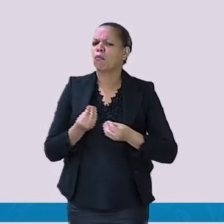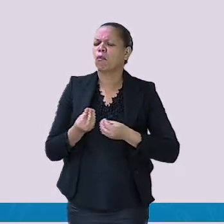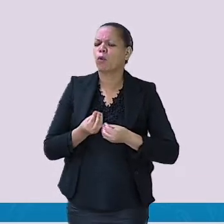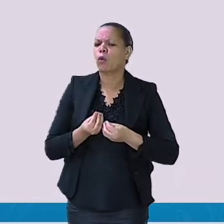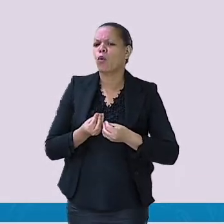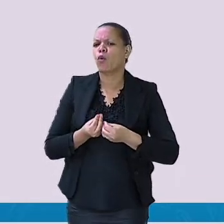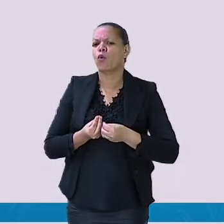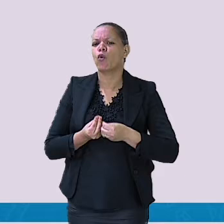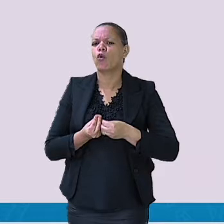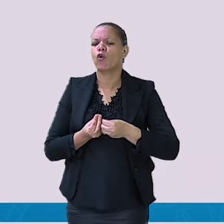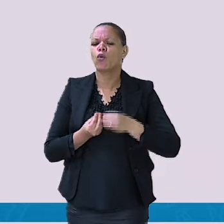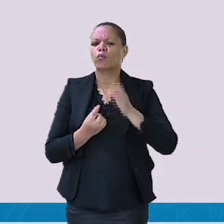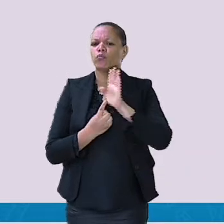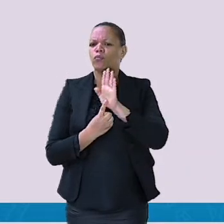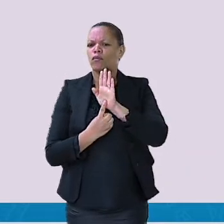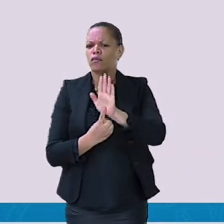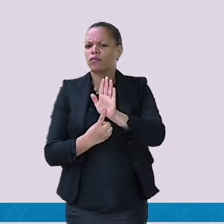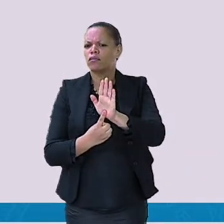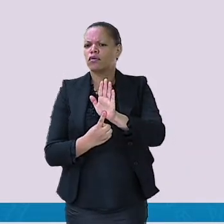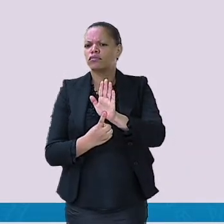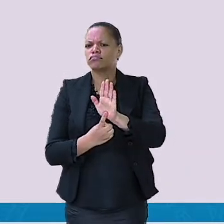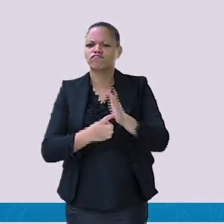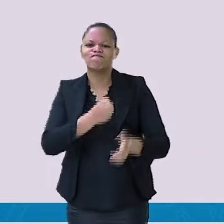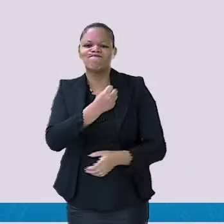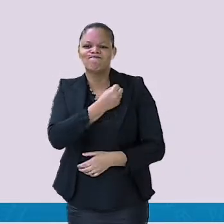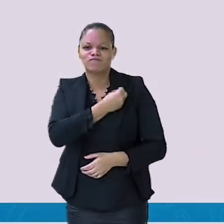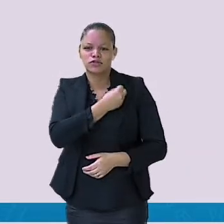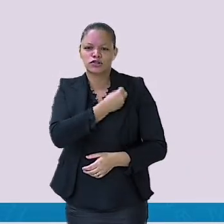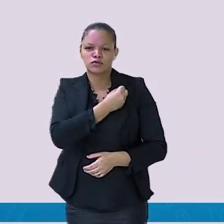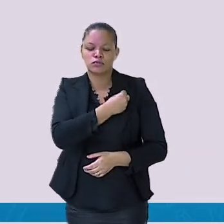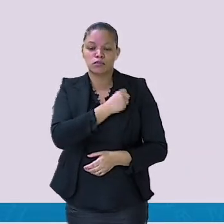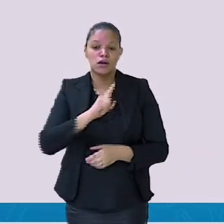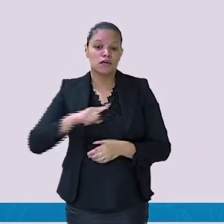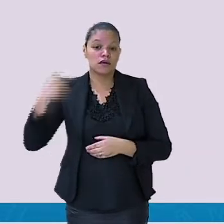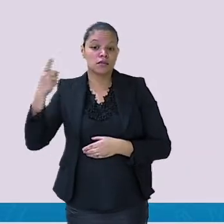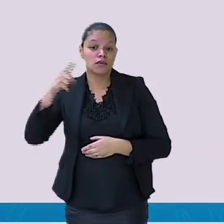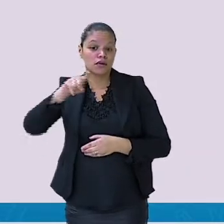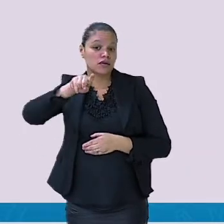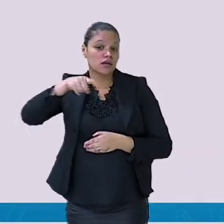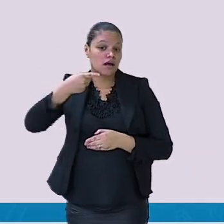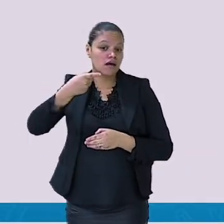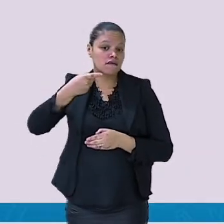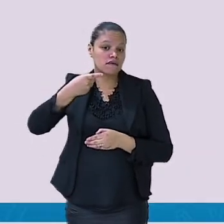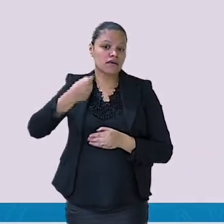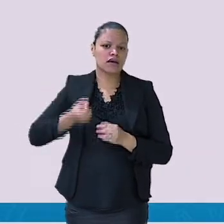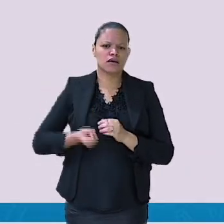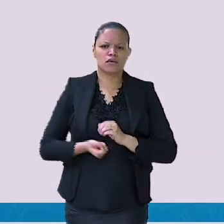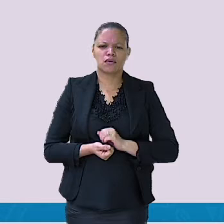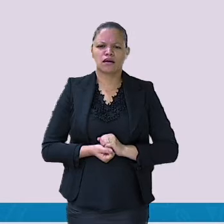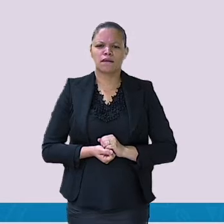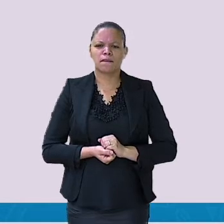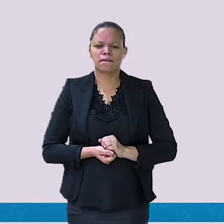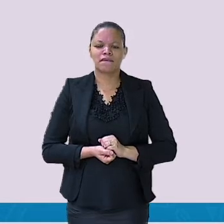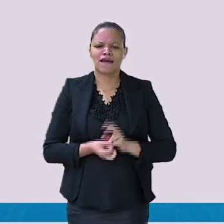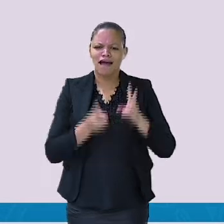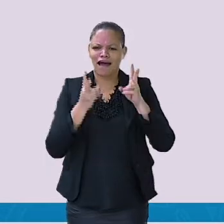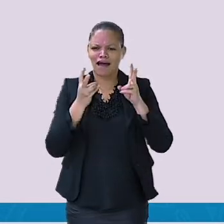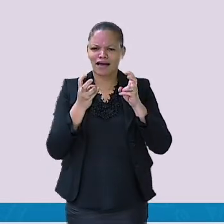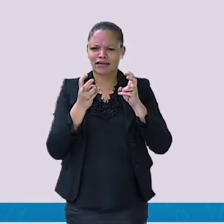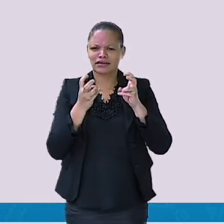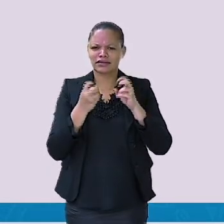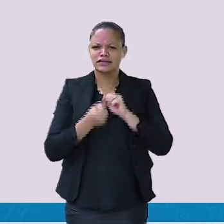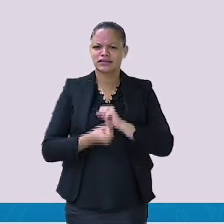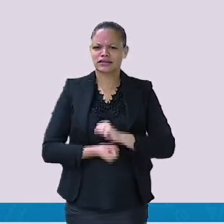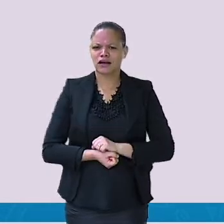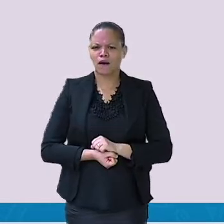vírgula apenas, um número, um algarismo apenas depois dessa vírgula. Centilitro de 100. Vou colocar o